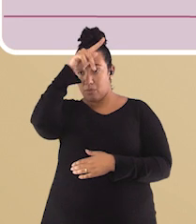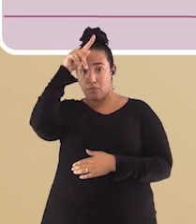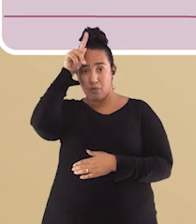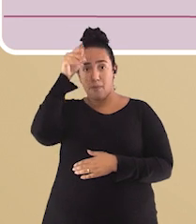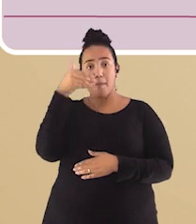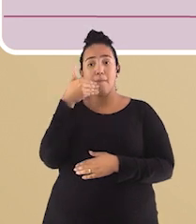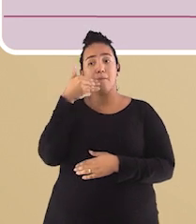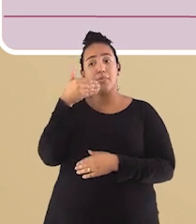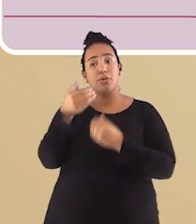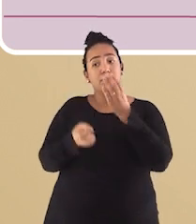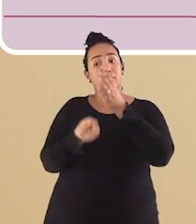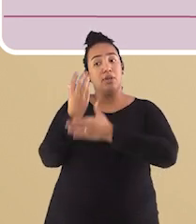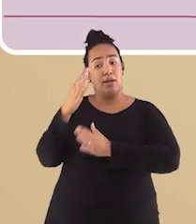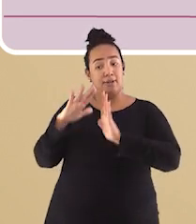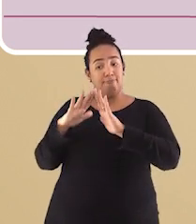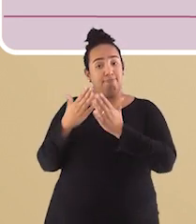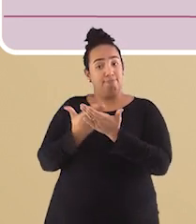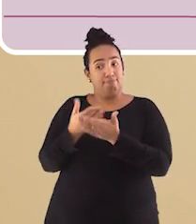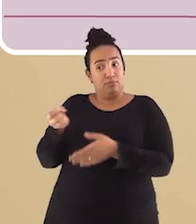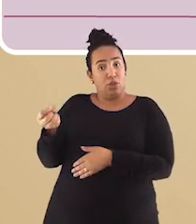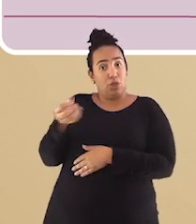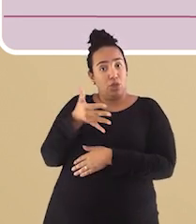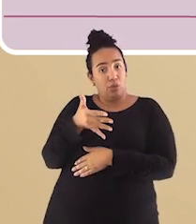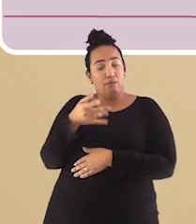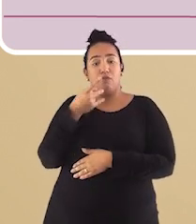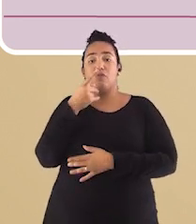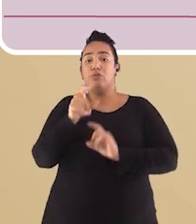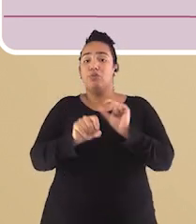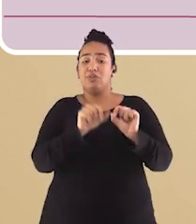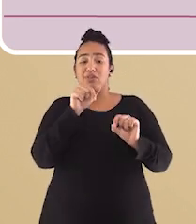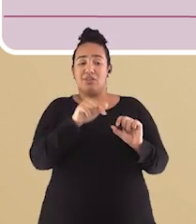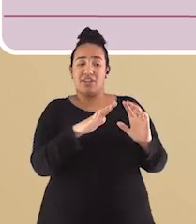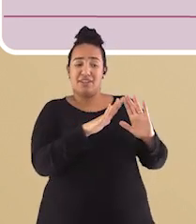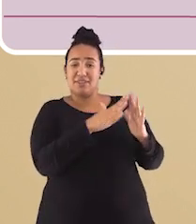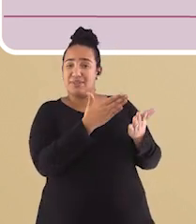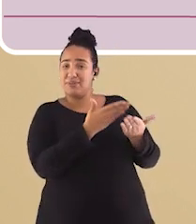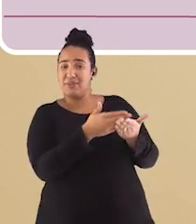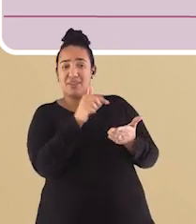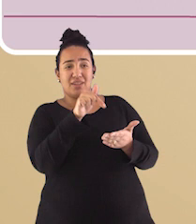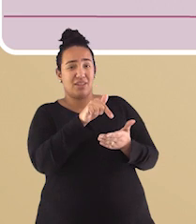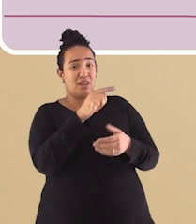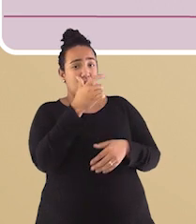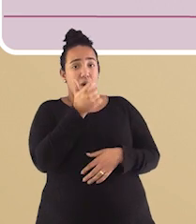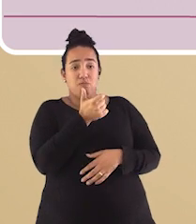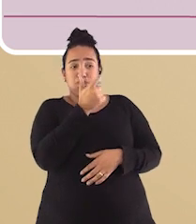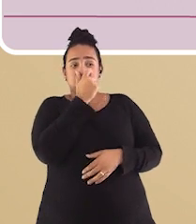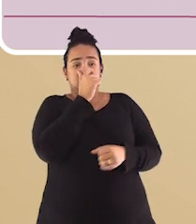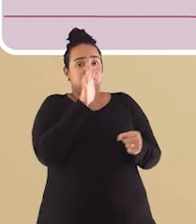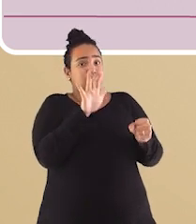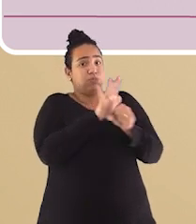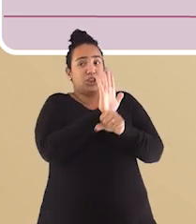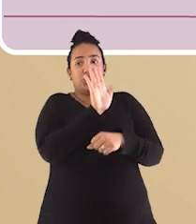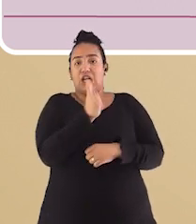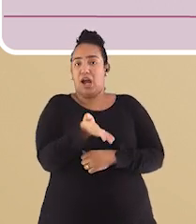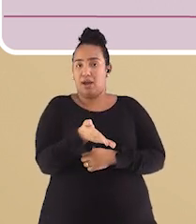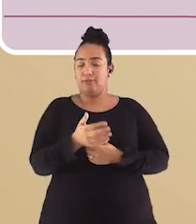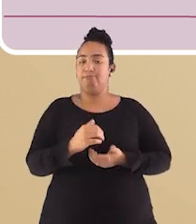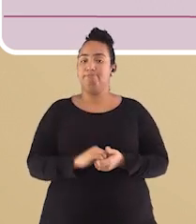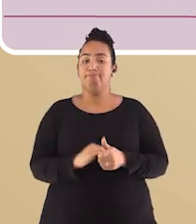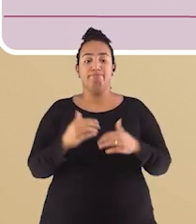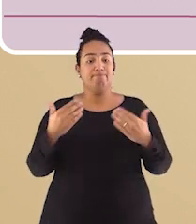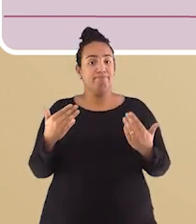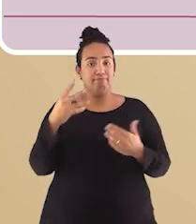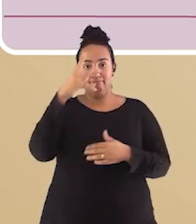mais uma escola em seu bairro dizendo que aqui existem já não estão comportando os alunos do bairro a